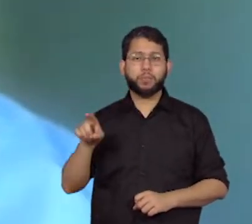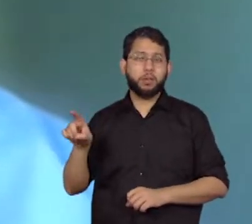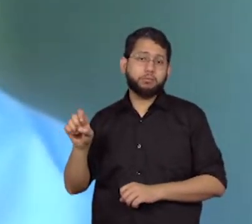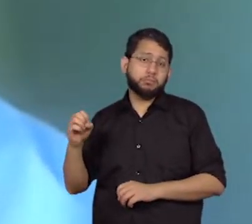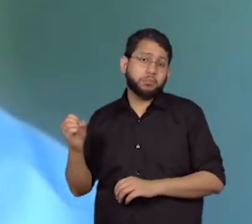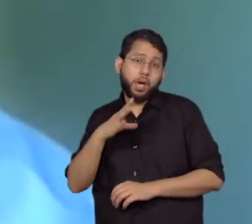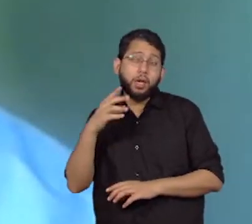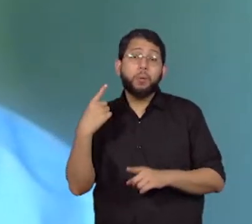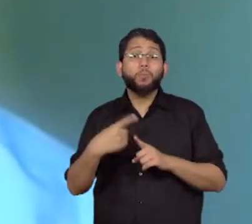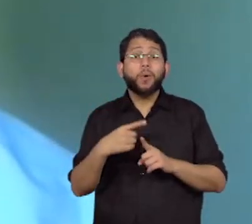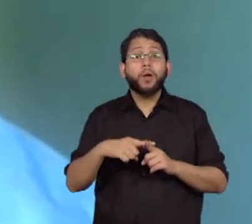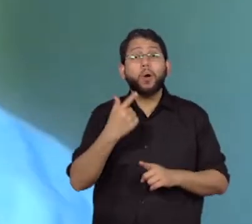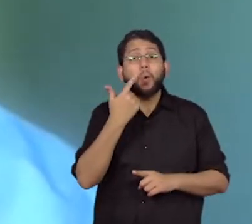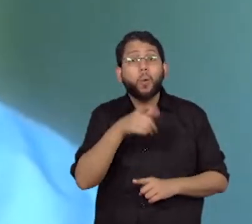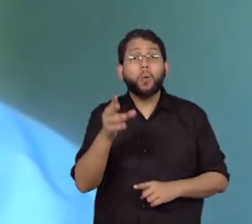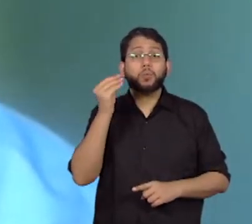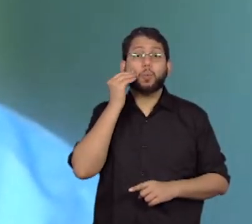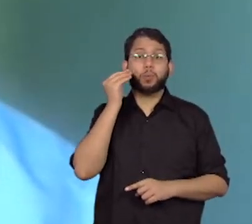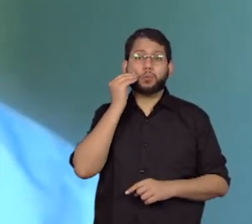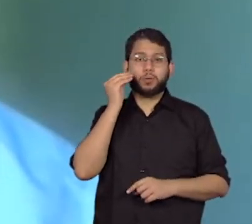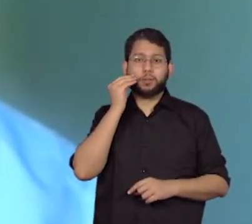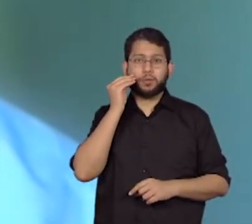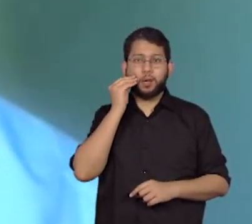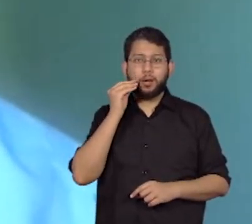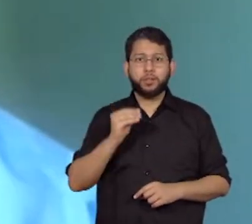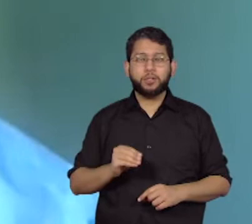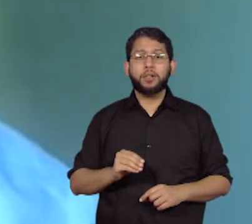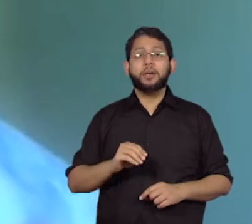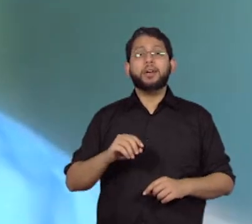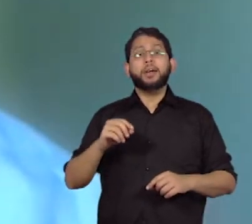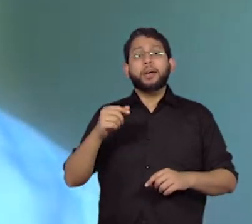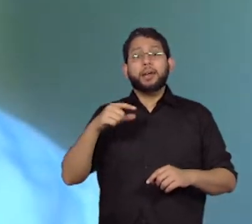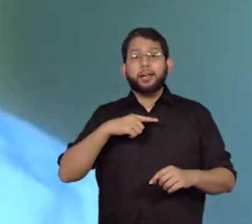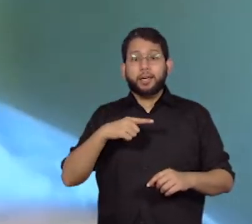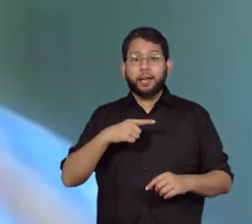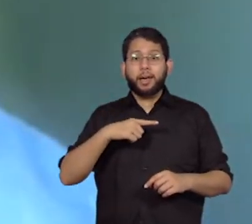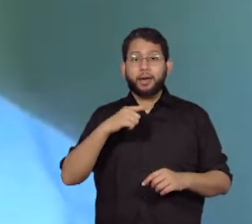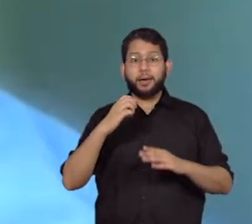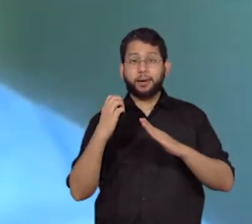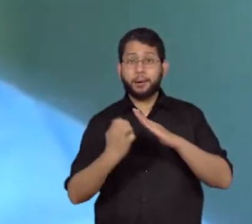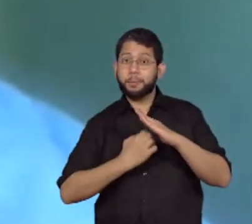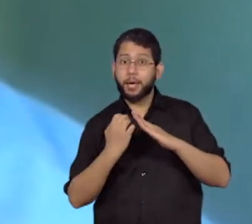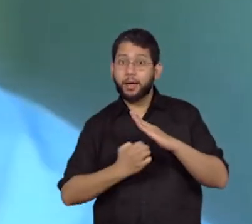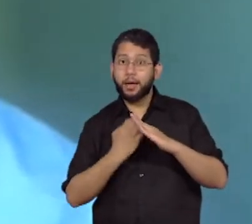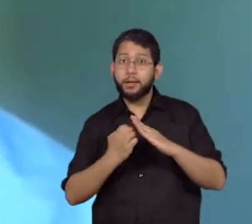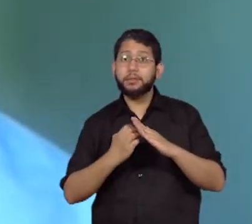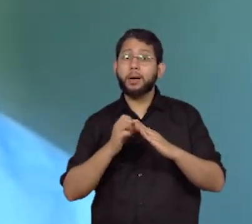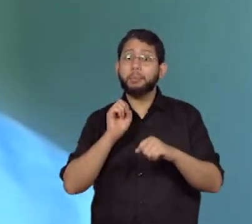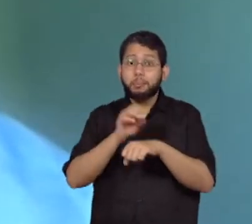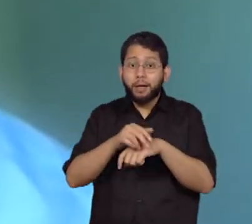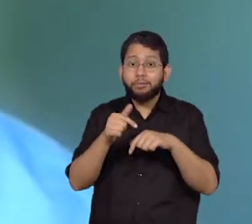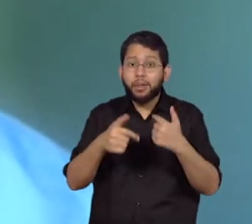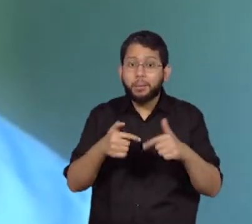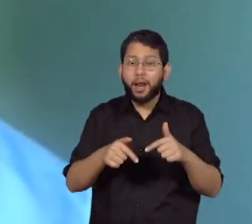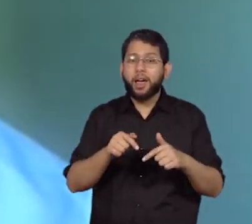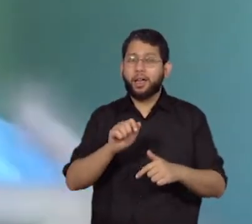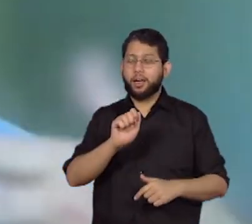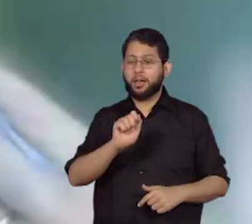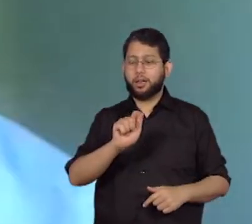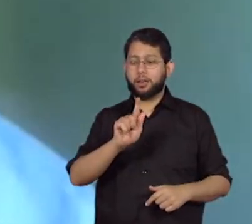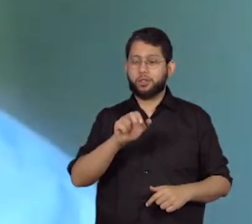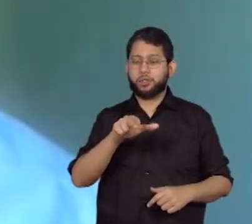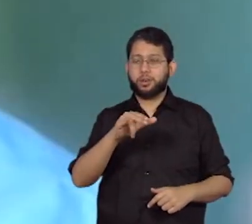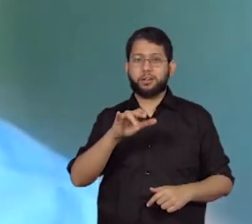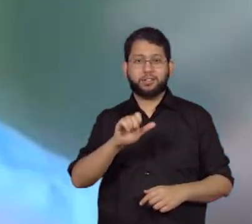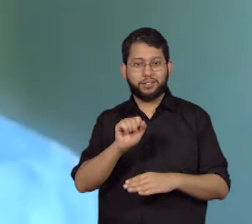porque surgiu uma oportunidade numa agência, na Ideal Rio & Knowlton, e de novo voltei para trabalhar em agência. E a Ideal